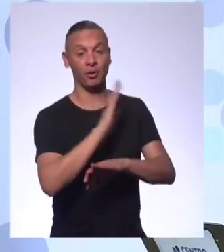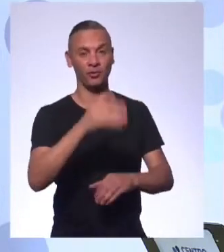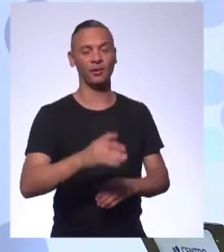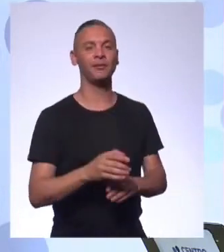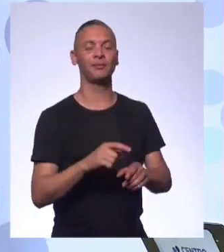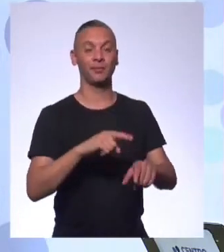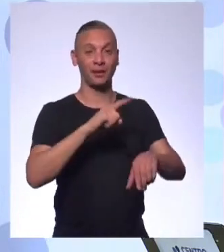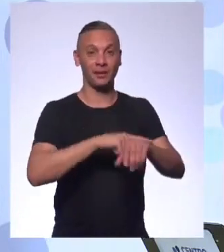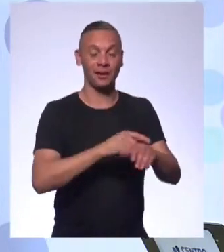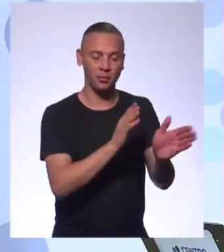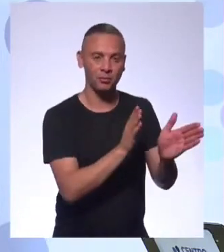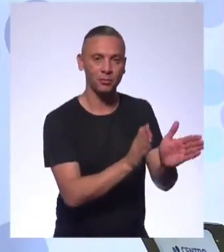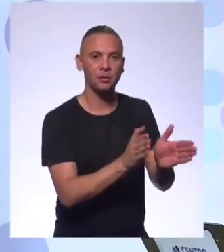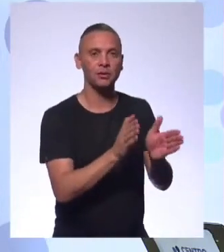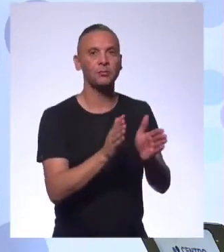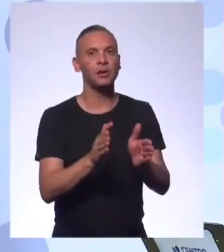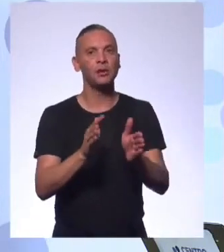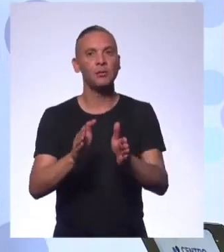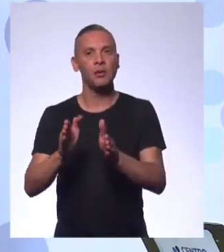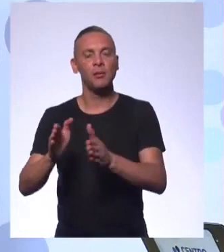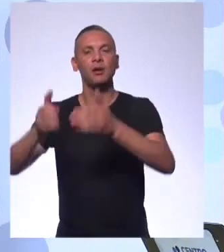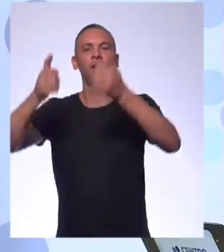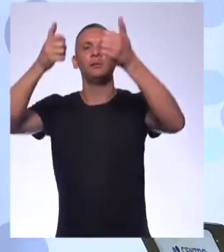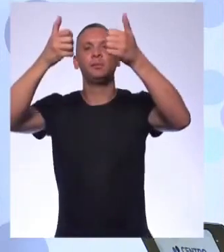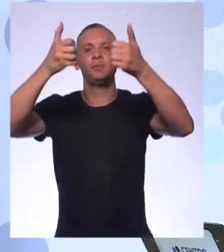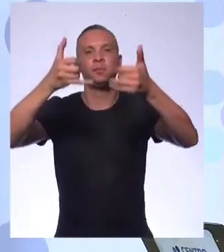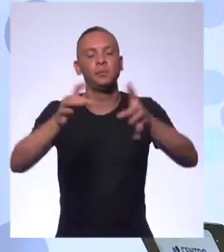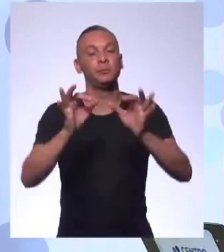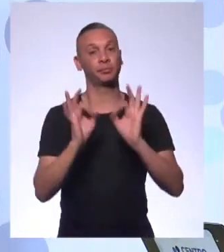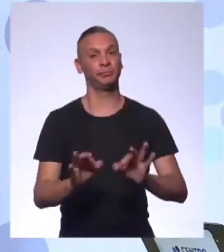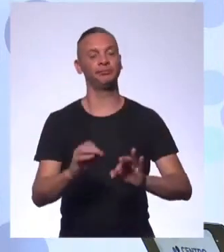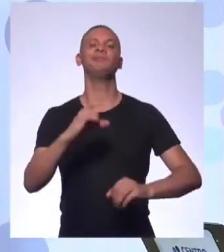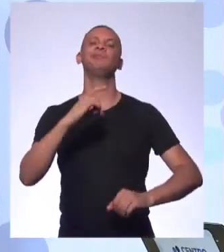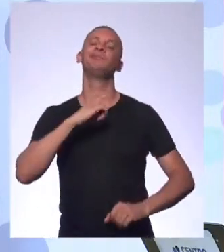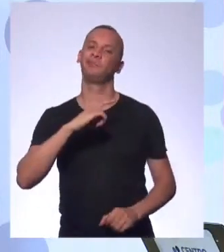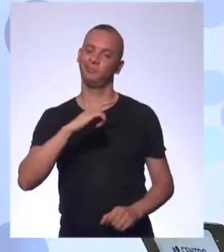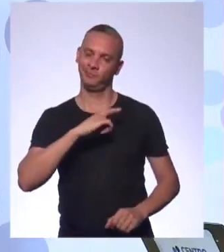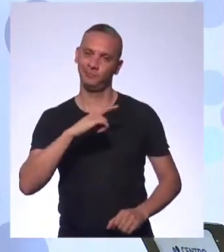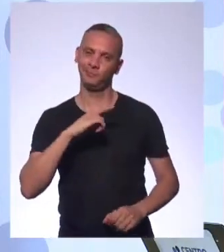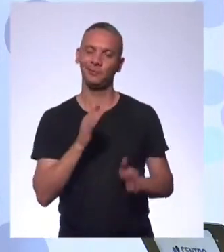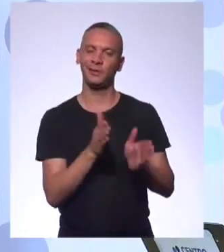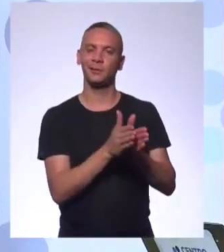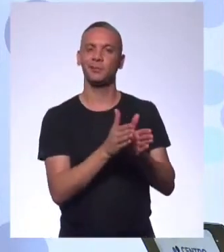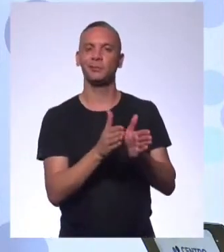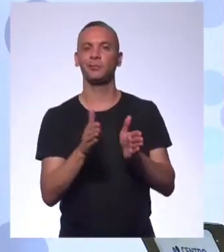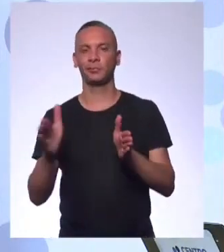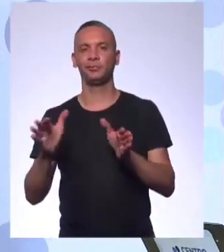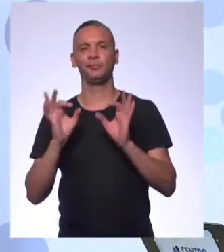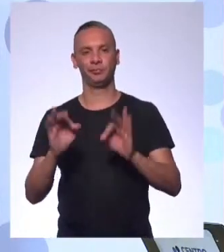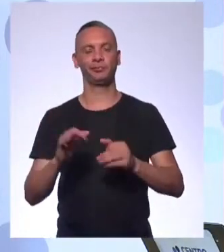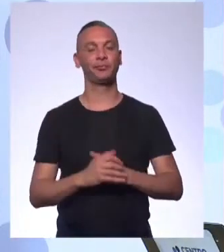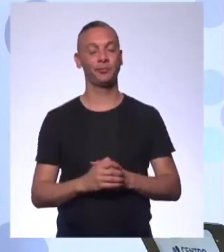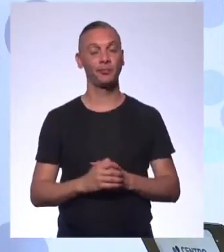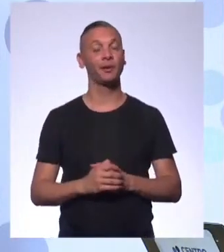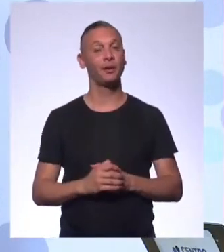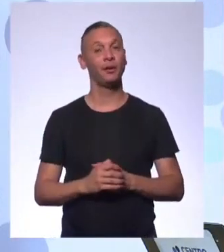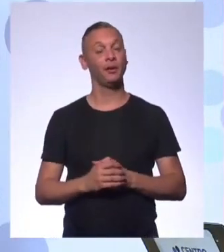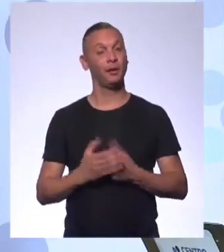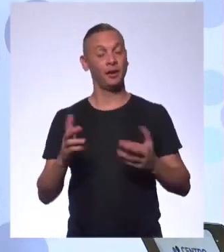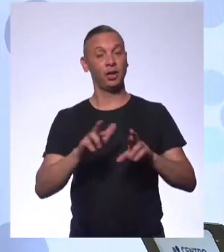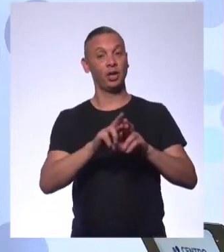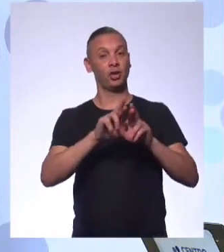tem uma sequência de fatos, mesmo com flashback, ida e vinda, é cronológico, uma sequência linear, mesmo que em flashback. Ao contrário do